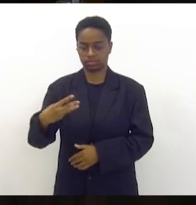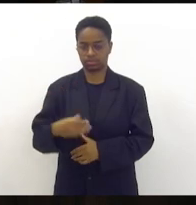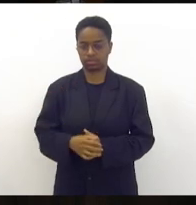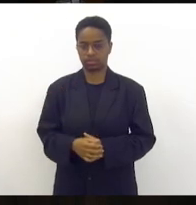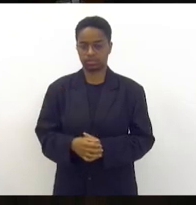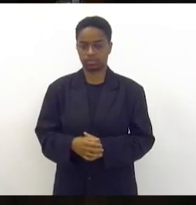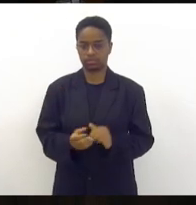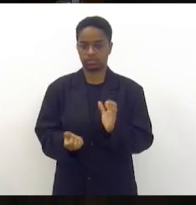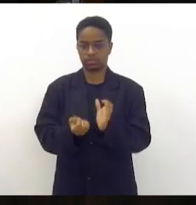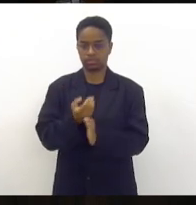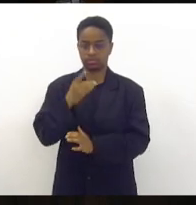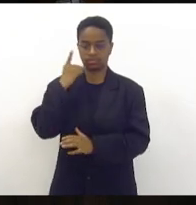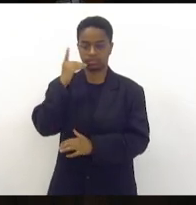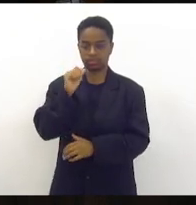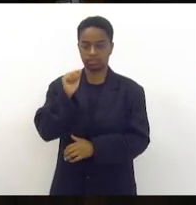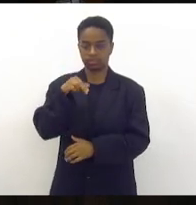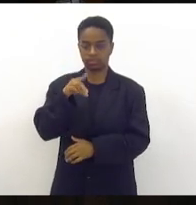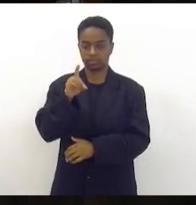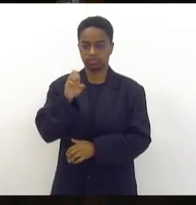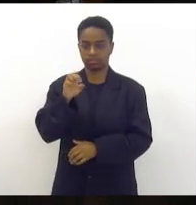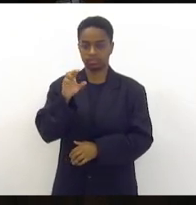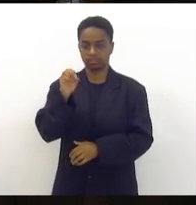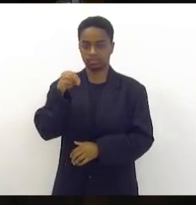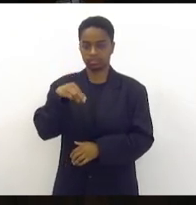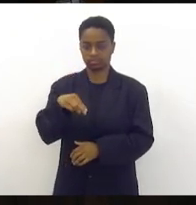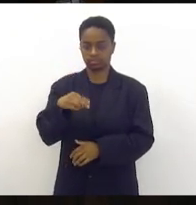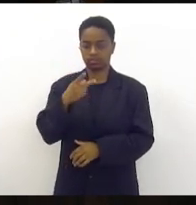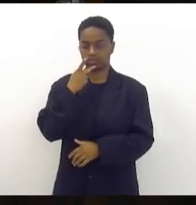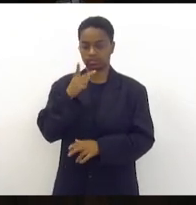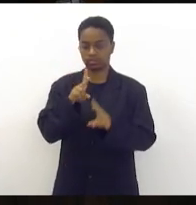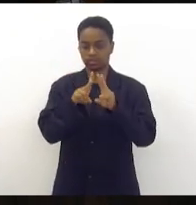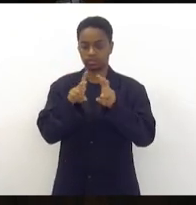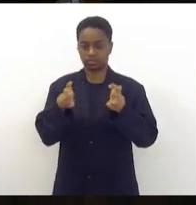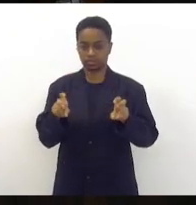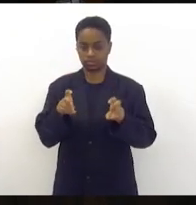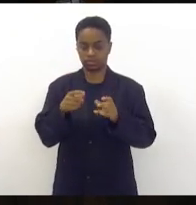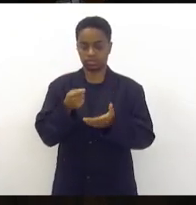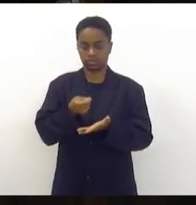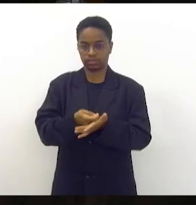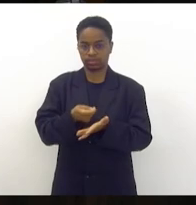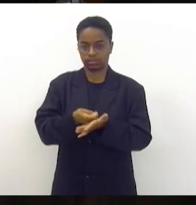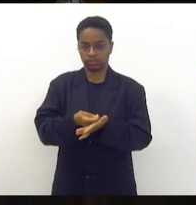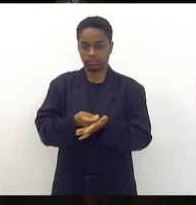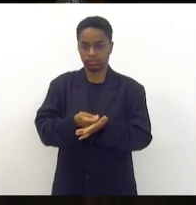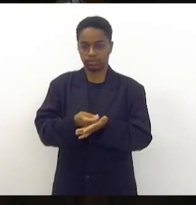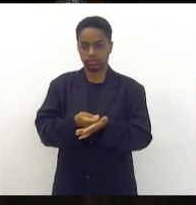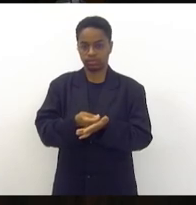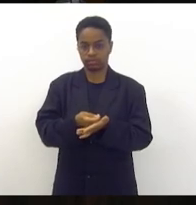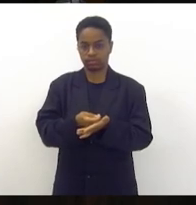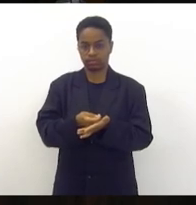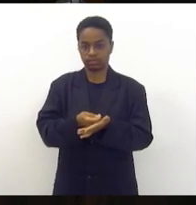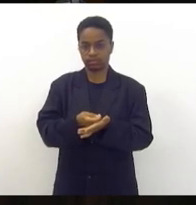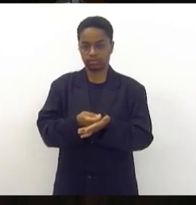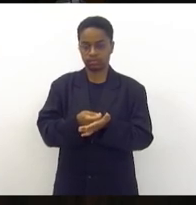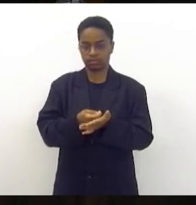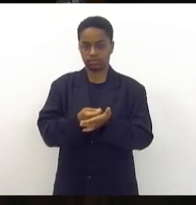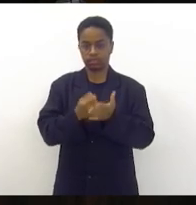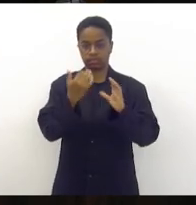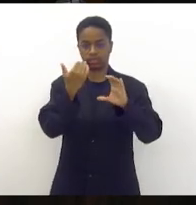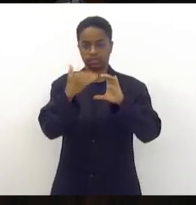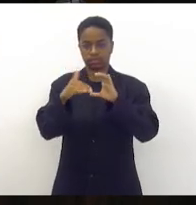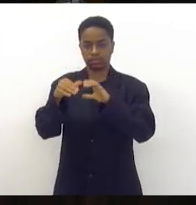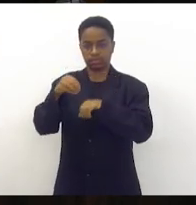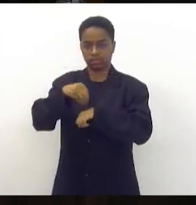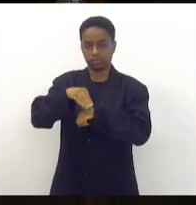669/2023, de autoria do deputado Anderson Moraes, que dispõe sobre a obrigatoriedade de envio de